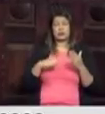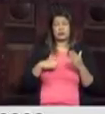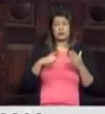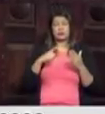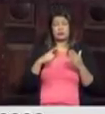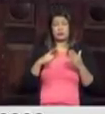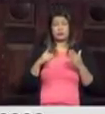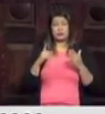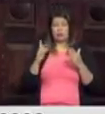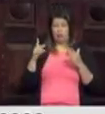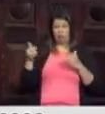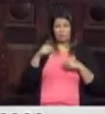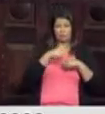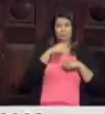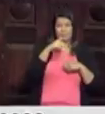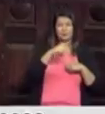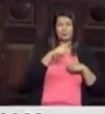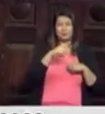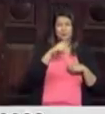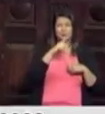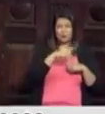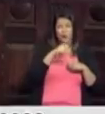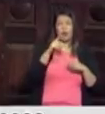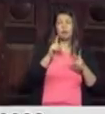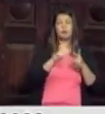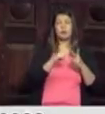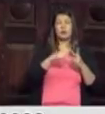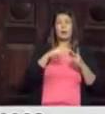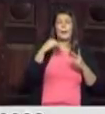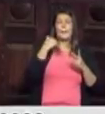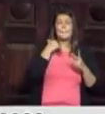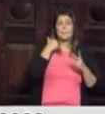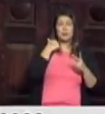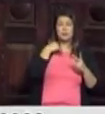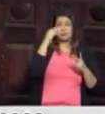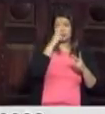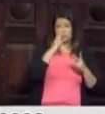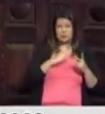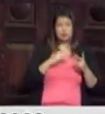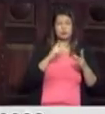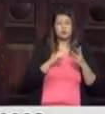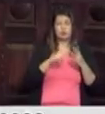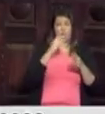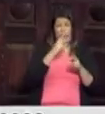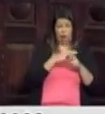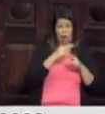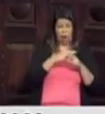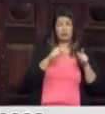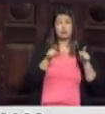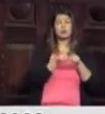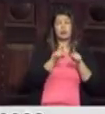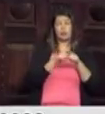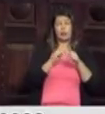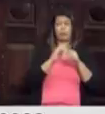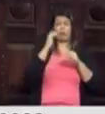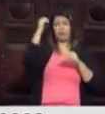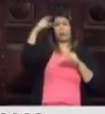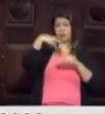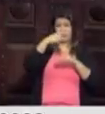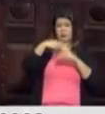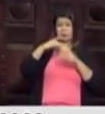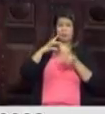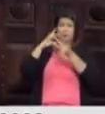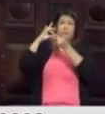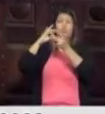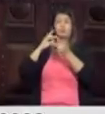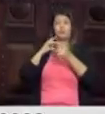do petróleo com o Banco do Brasil e Caixa e operações internacionais que precisam ser